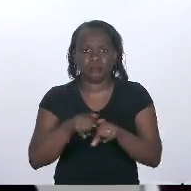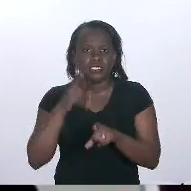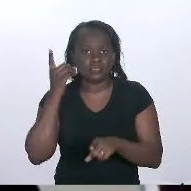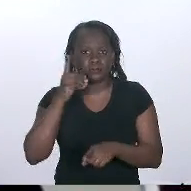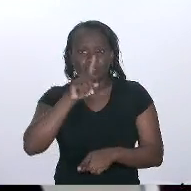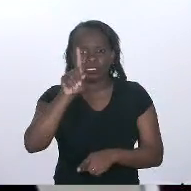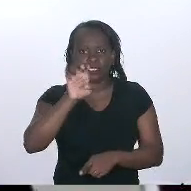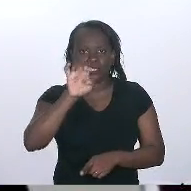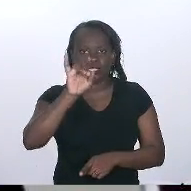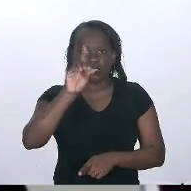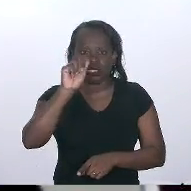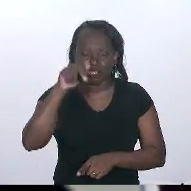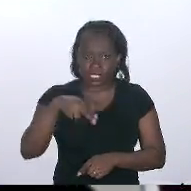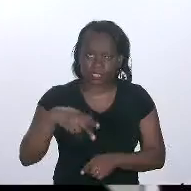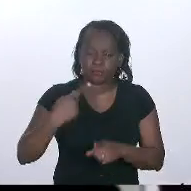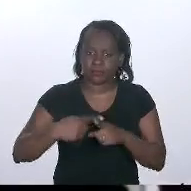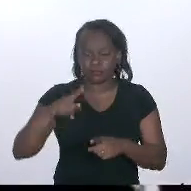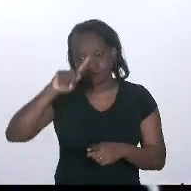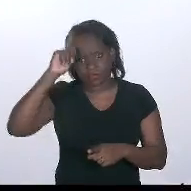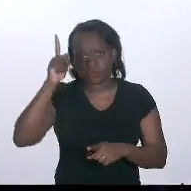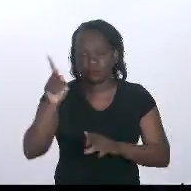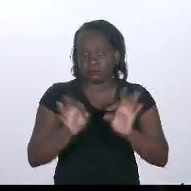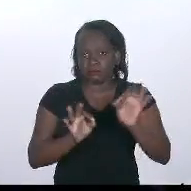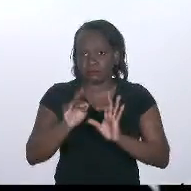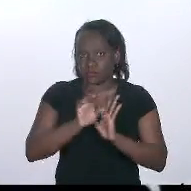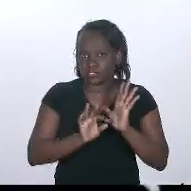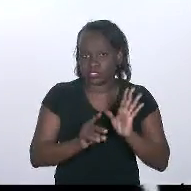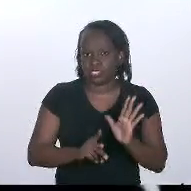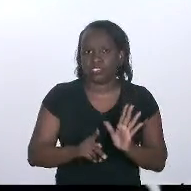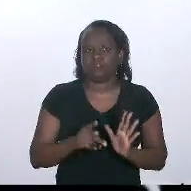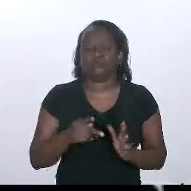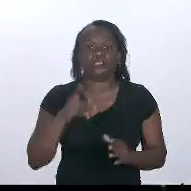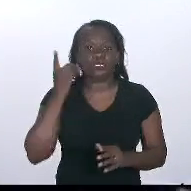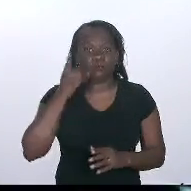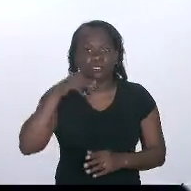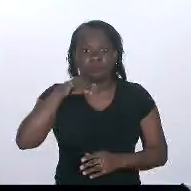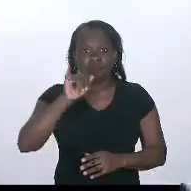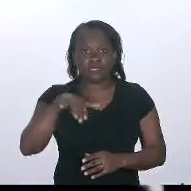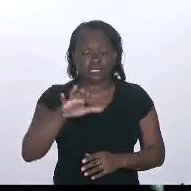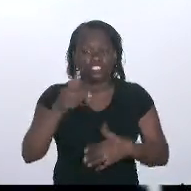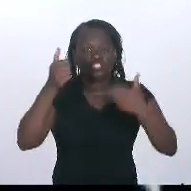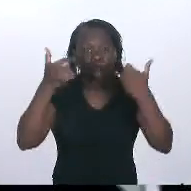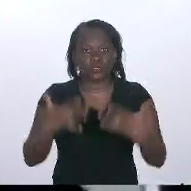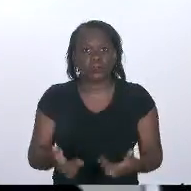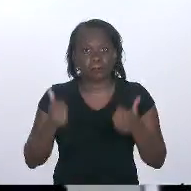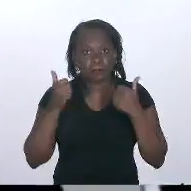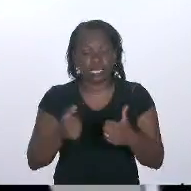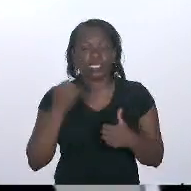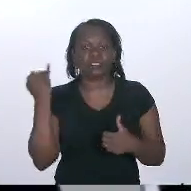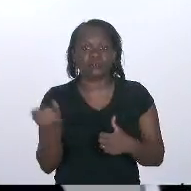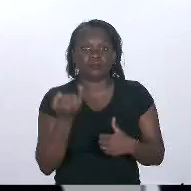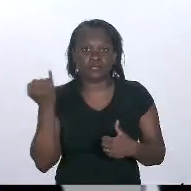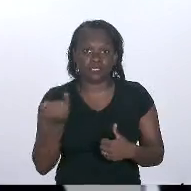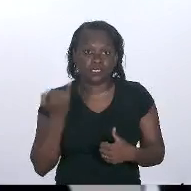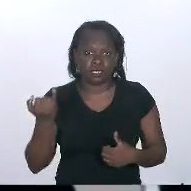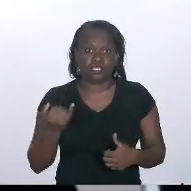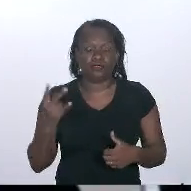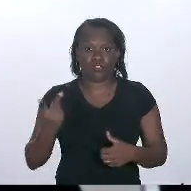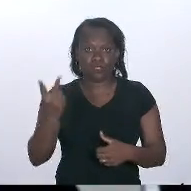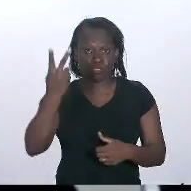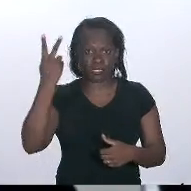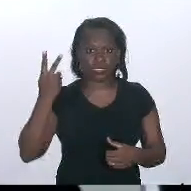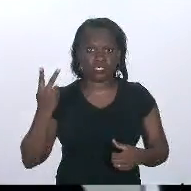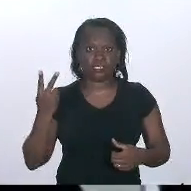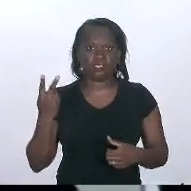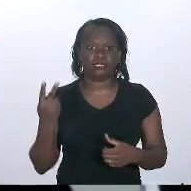deputada zeidan pela iniciativa desse projeto o deputado Carlos minc enfatizou bem a importância de se